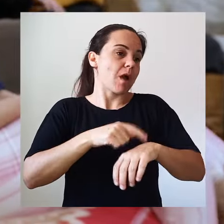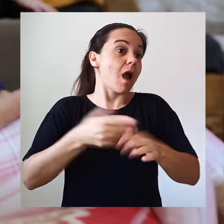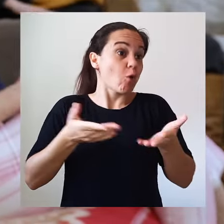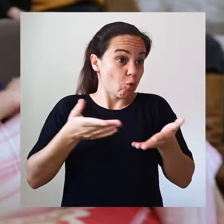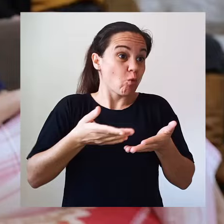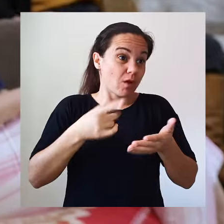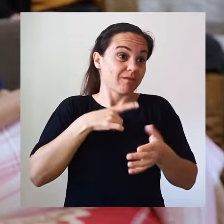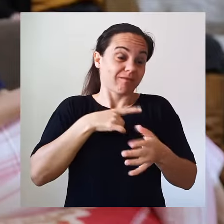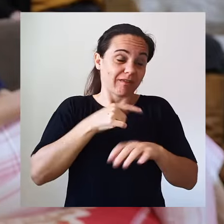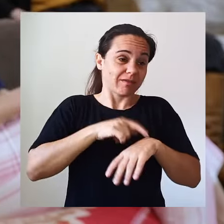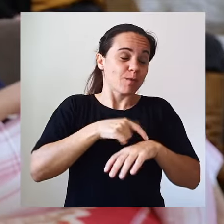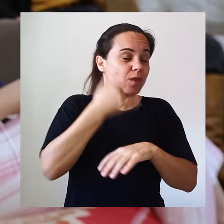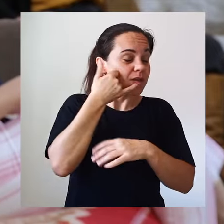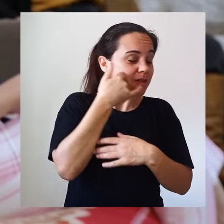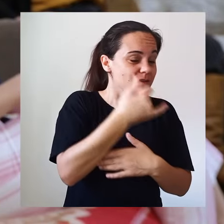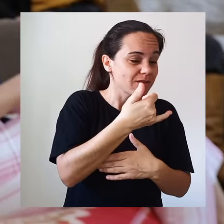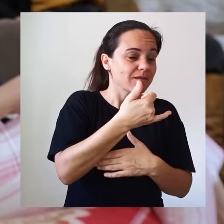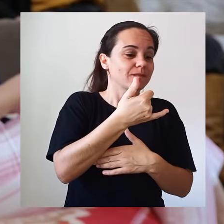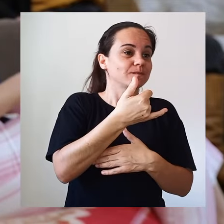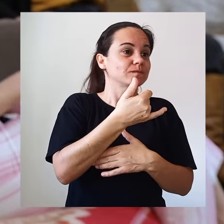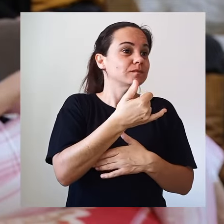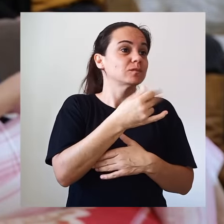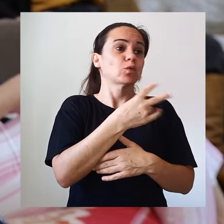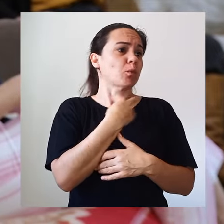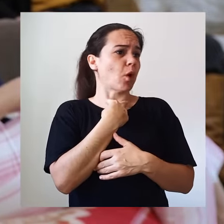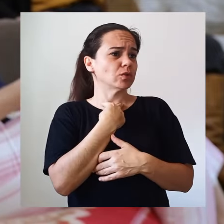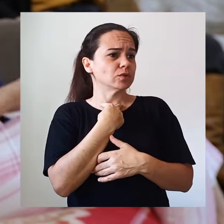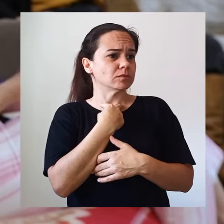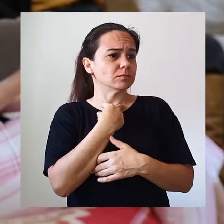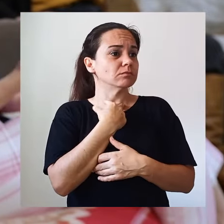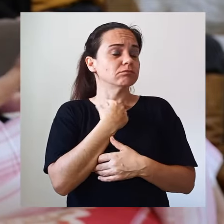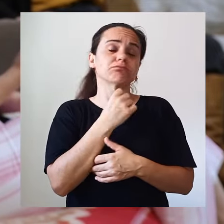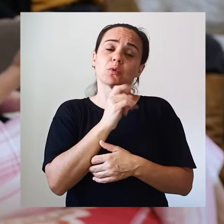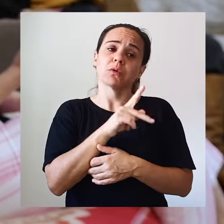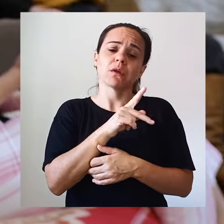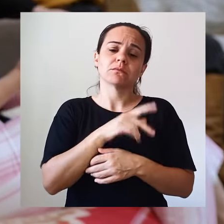bom. Ah, tu não pode? Tá bom.